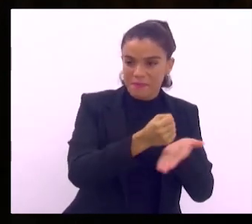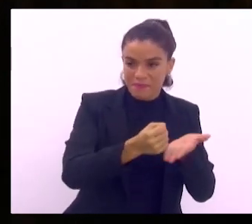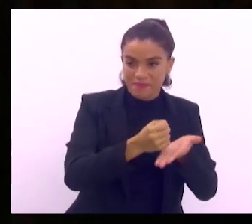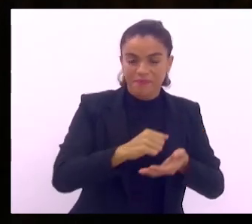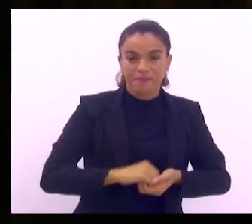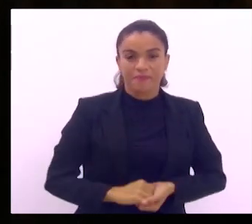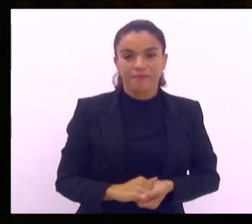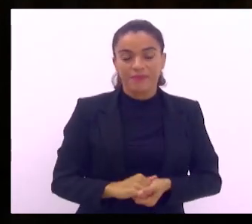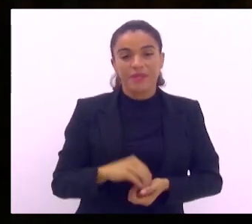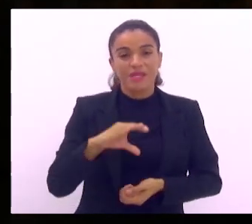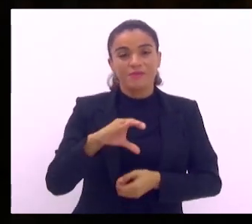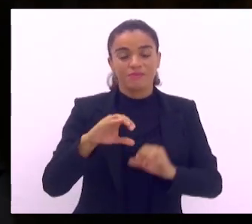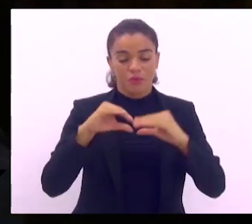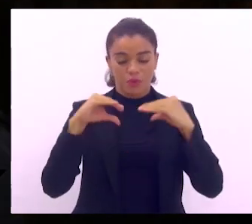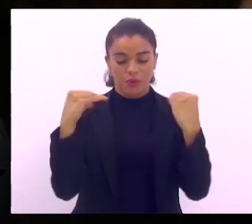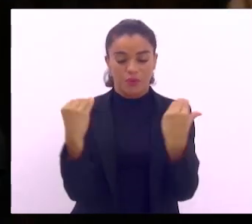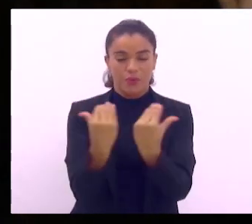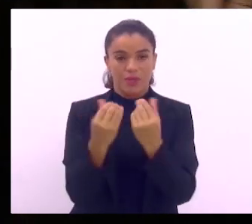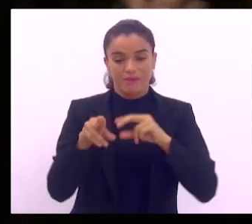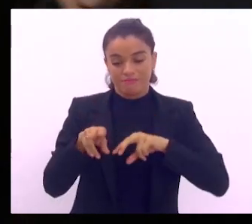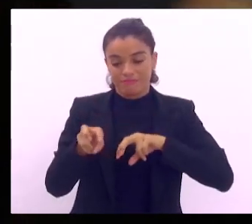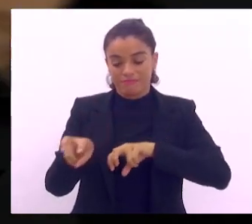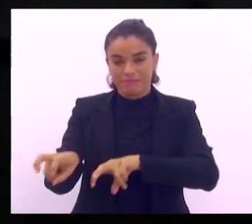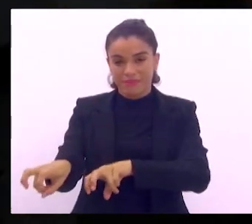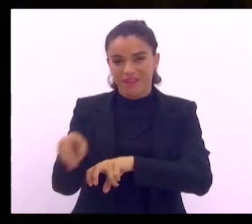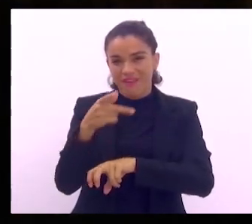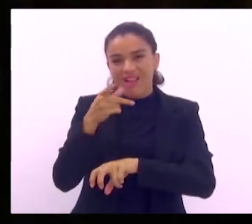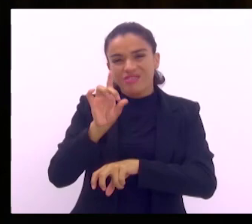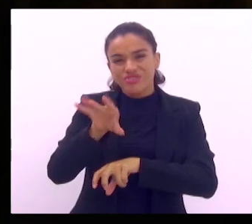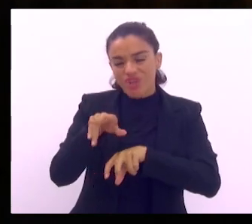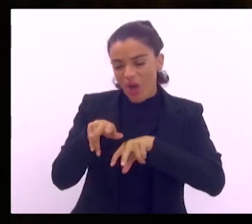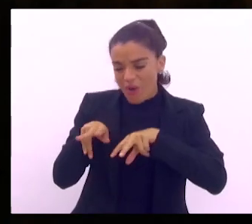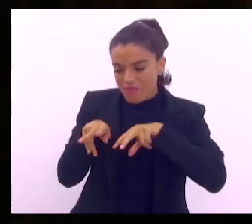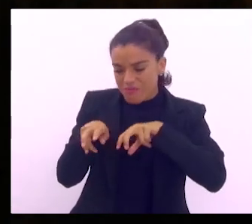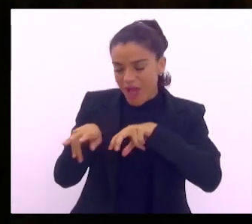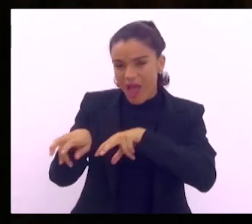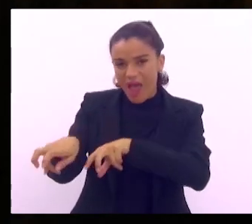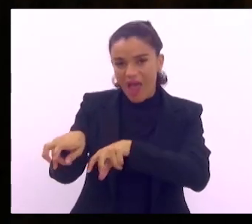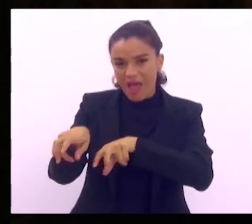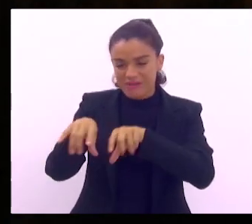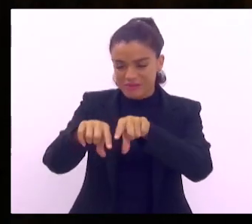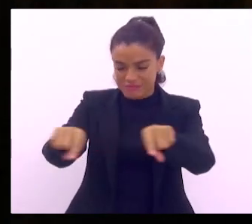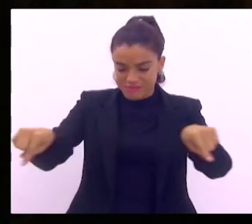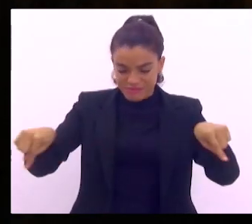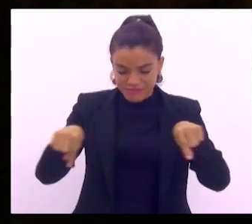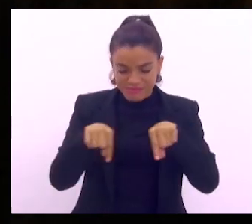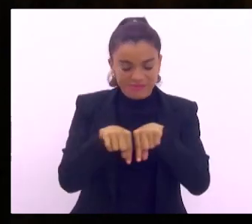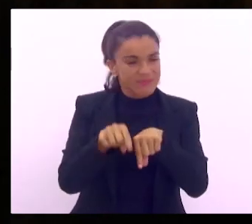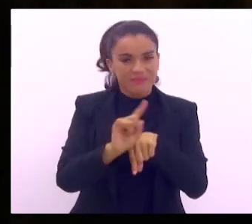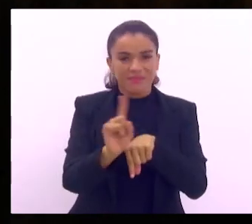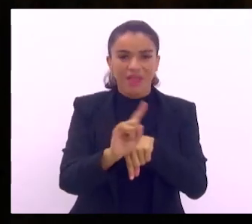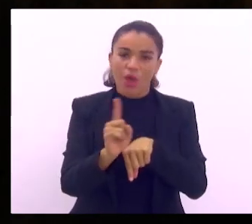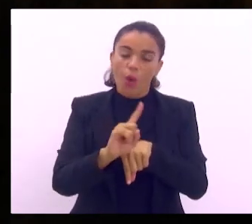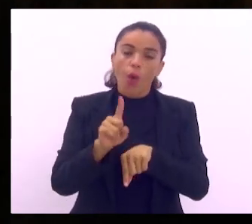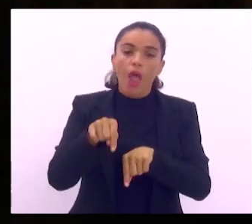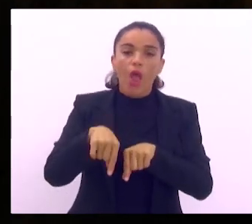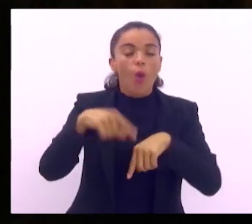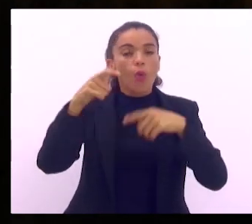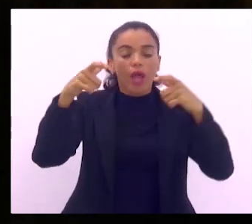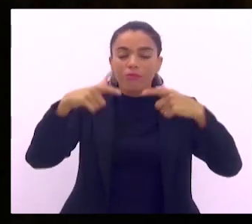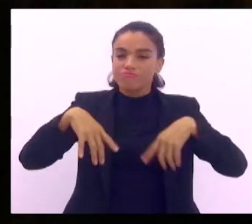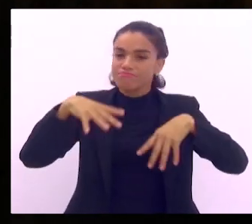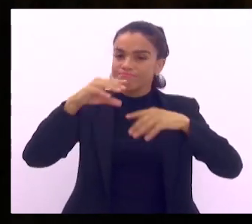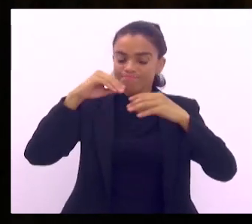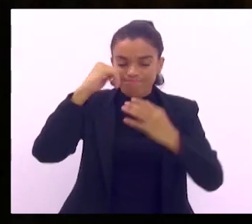Célio de Barros, é importante destacar, nós não estamos falando de uma pista de atletismo, nós estamos falando de um templo do atletismo brasileiro, e por essa razão